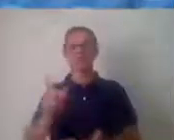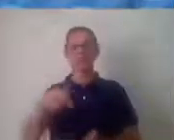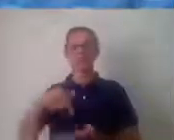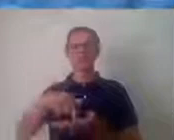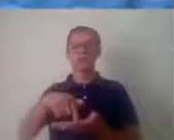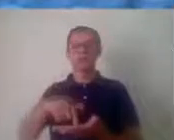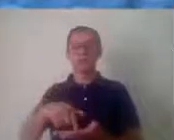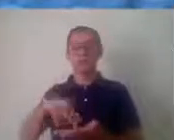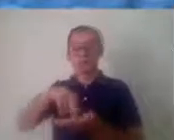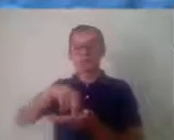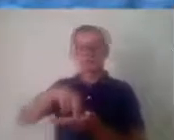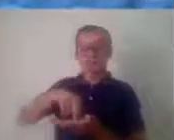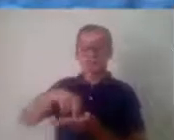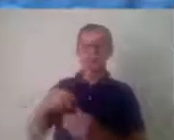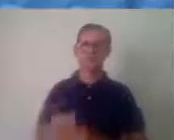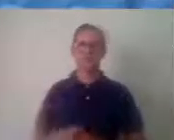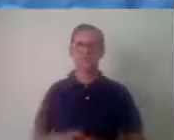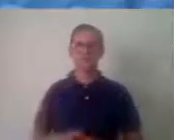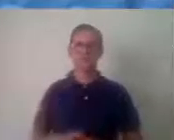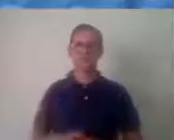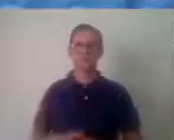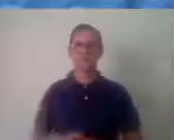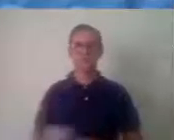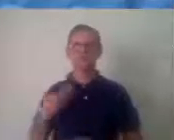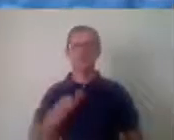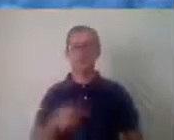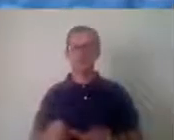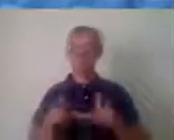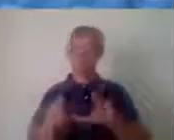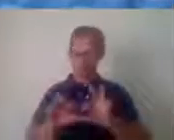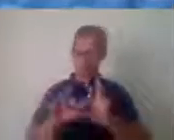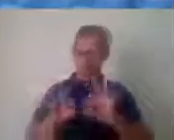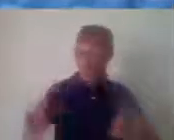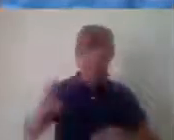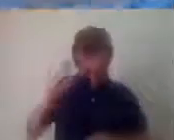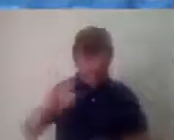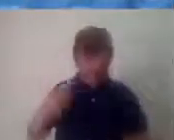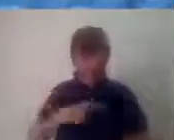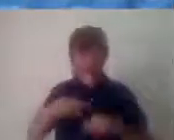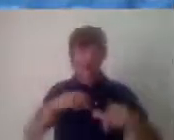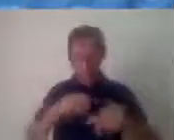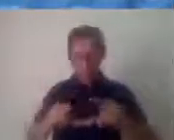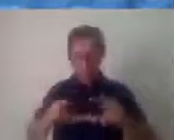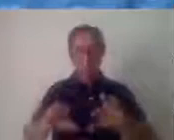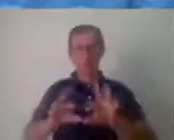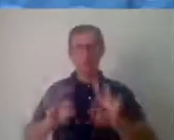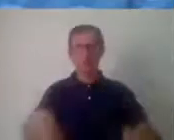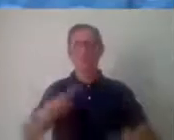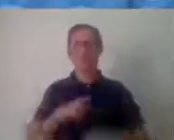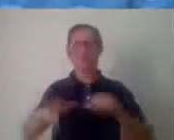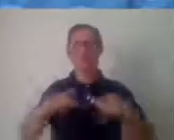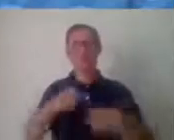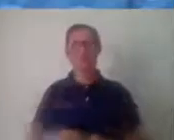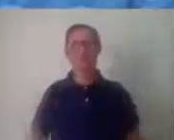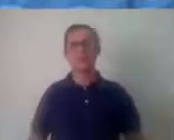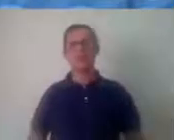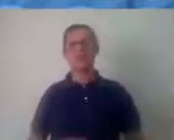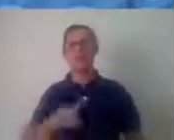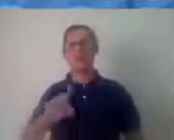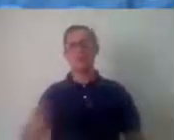de equilíbrio da nossa placa fina, tá? Lembrando que a gente trabalha com uma placa fina porque a gente está trabalhando com as